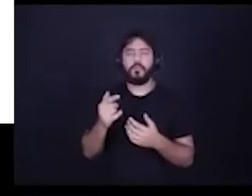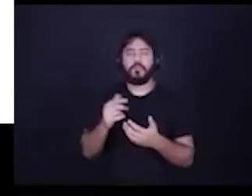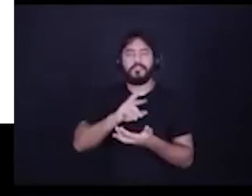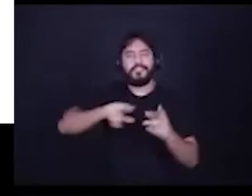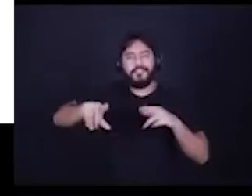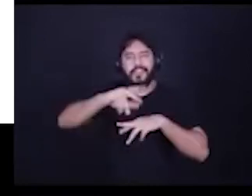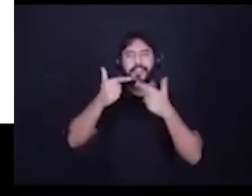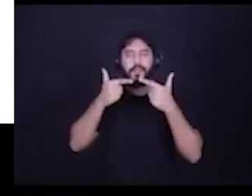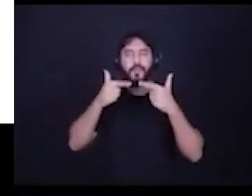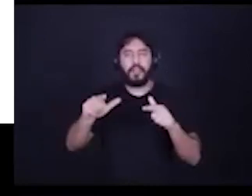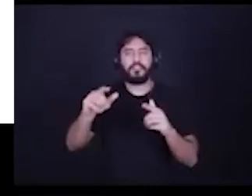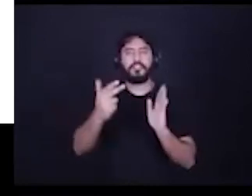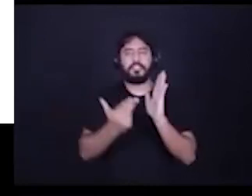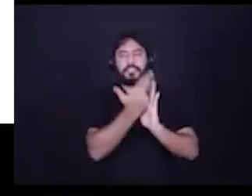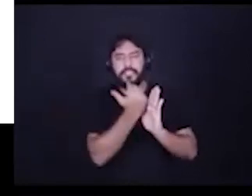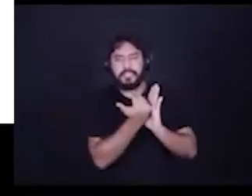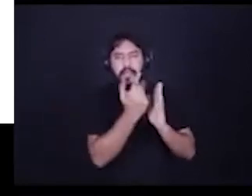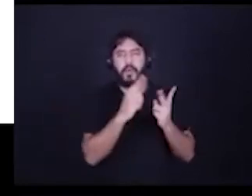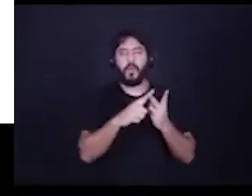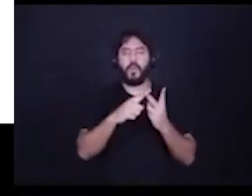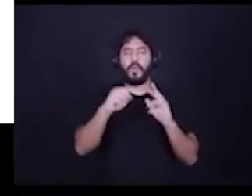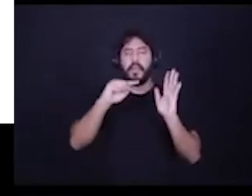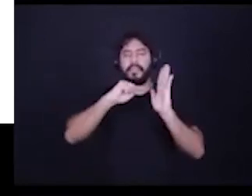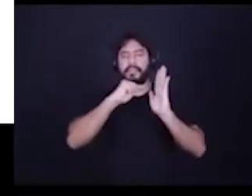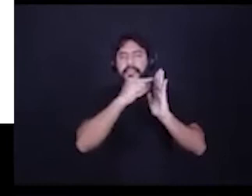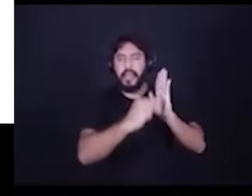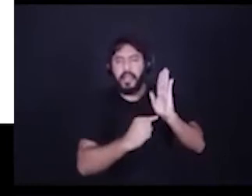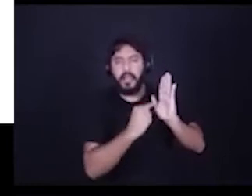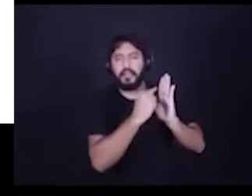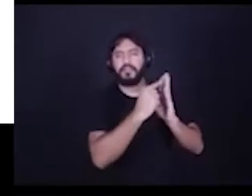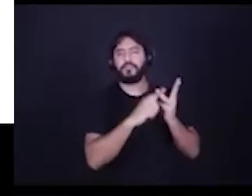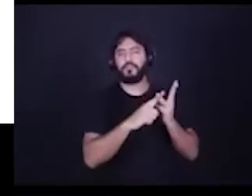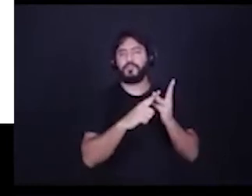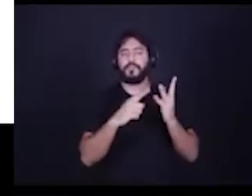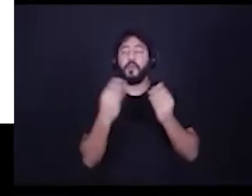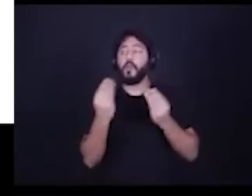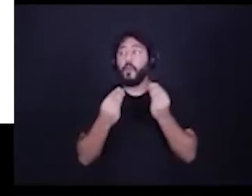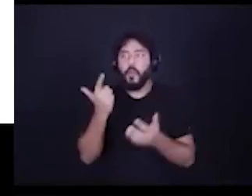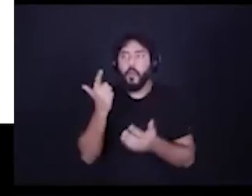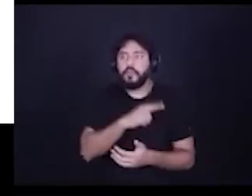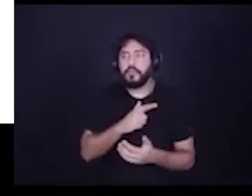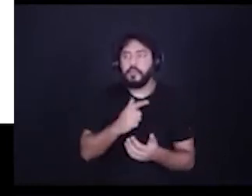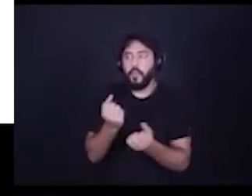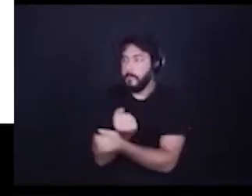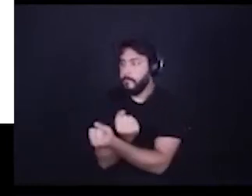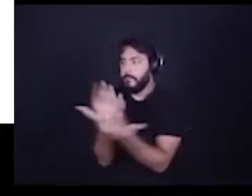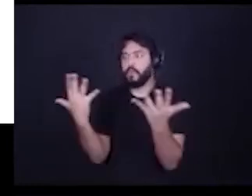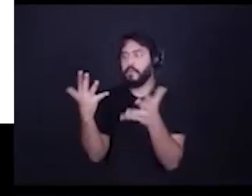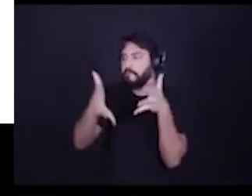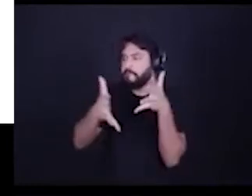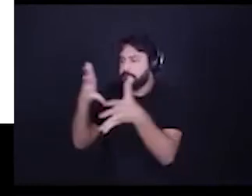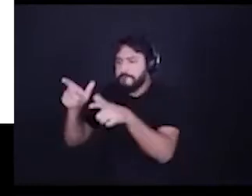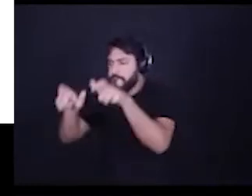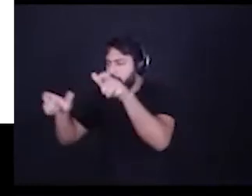uma ilustração que é mais ruidosa, né, como é que eu consigo falar dessa ideia das múltiplas vozes, até pelo próprio traço que eu estou usando